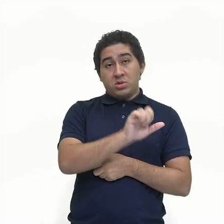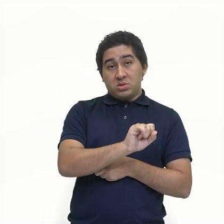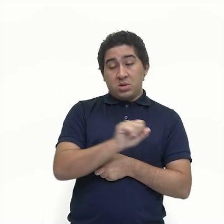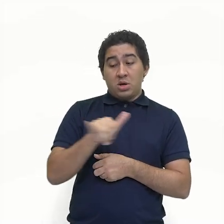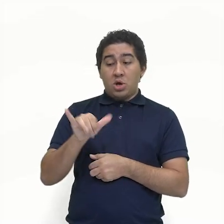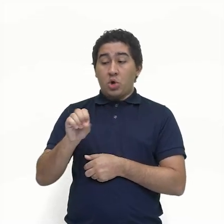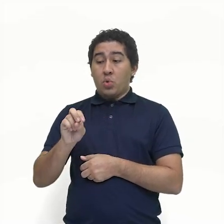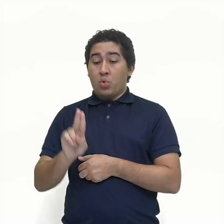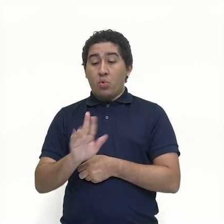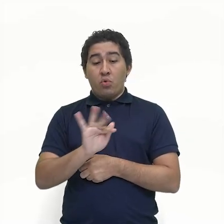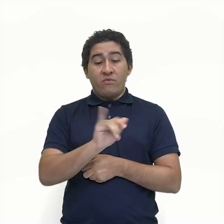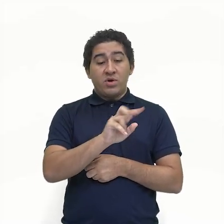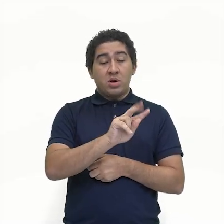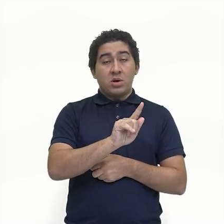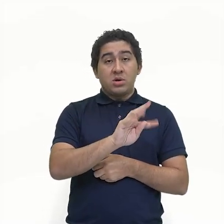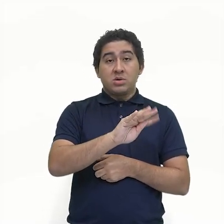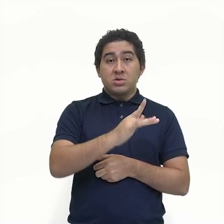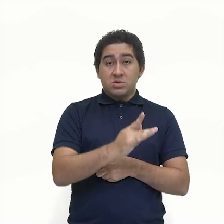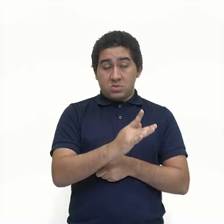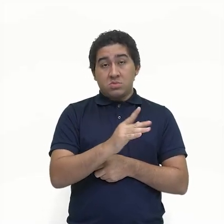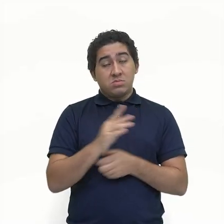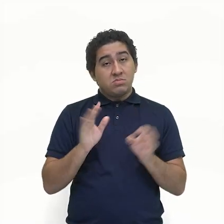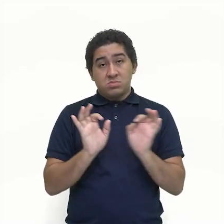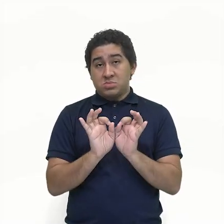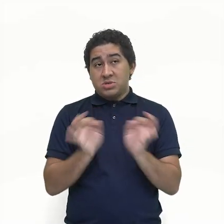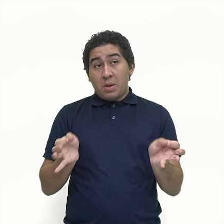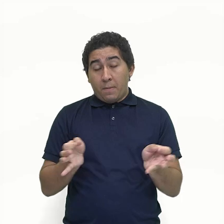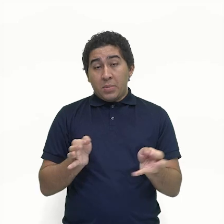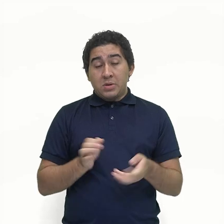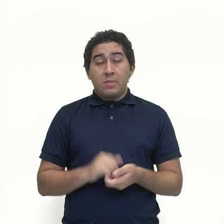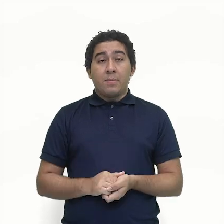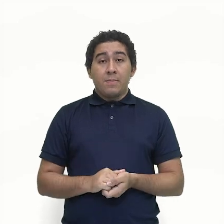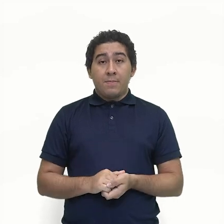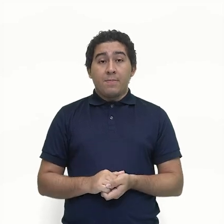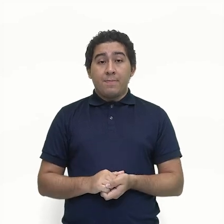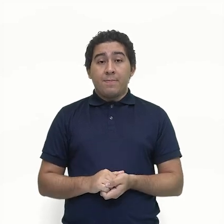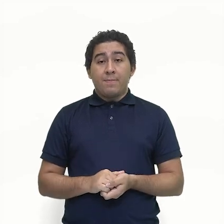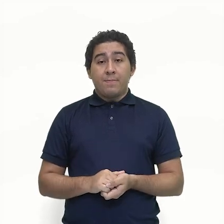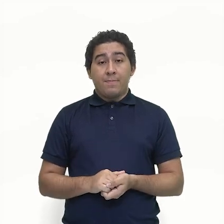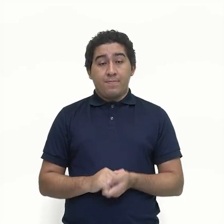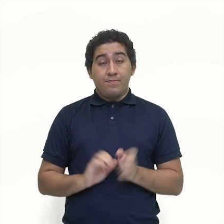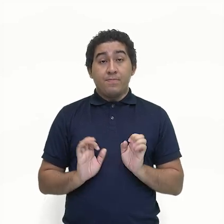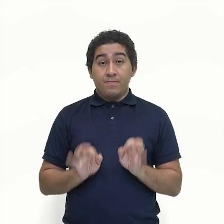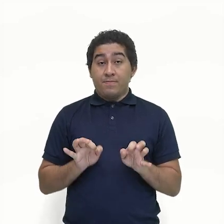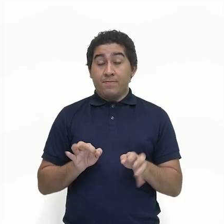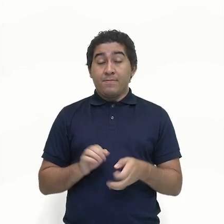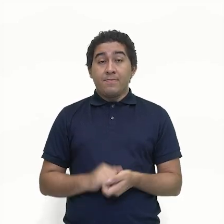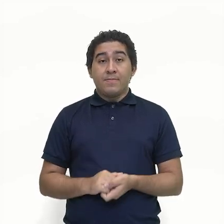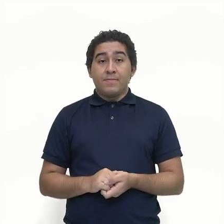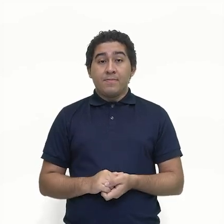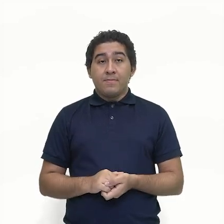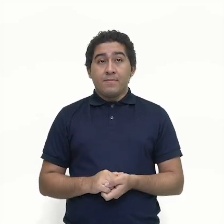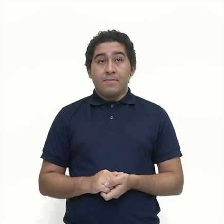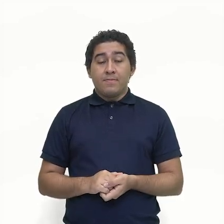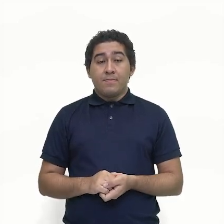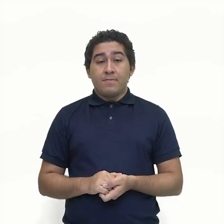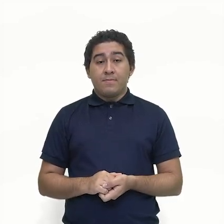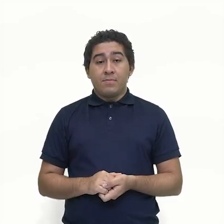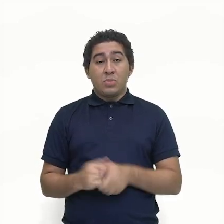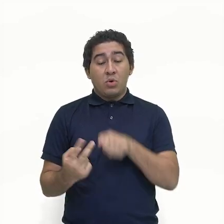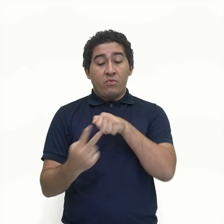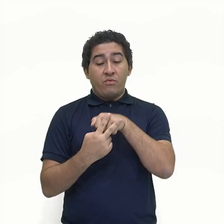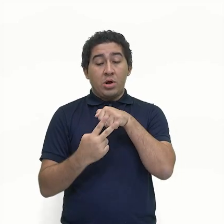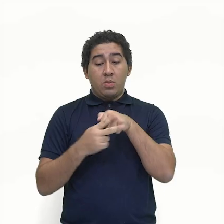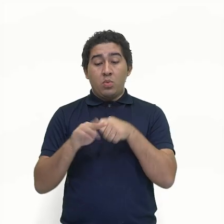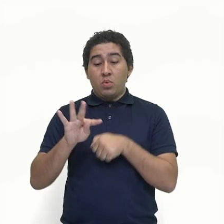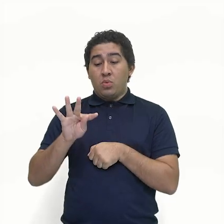fight. Eles lutam, they fight. Ok? Aqui eu tenho o verbo talk, que é